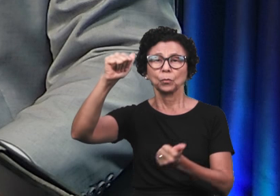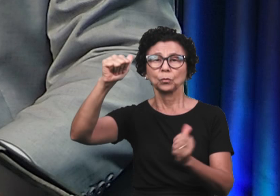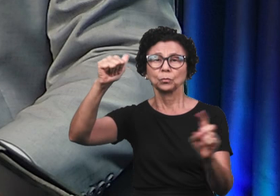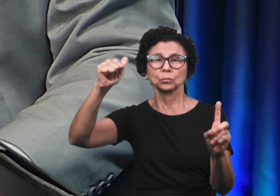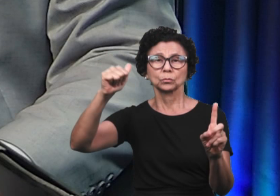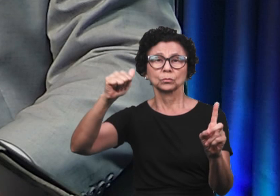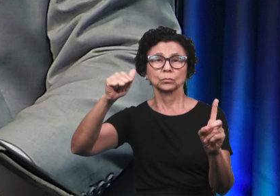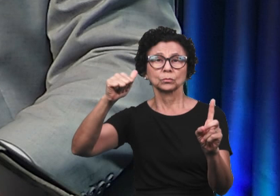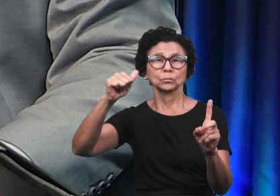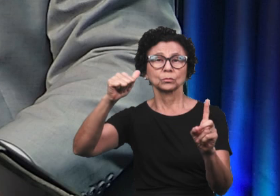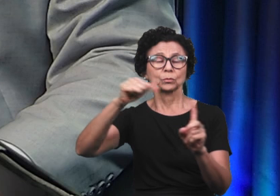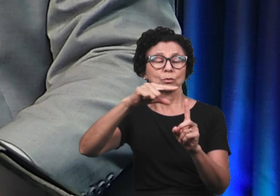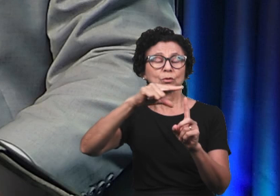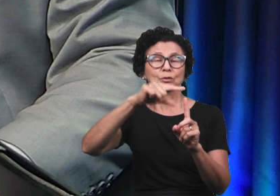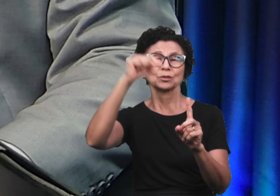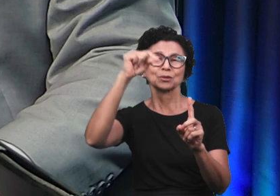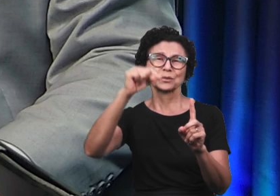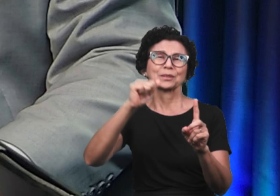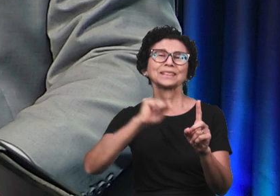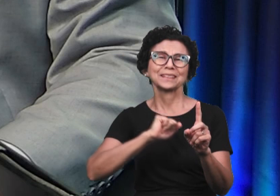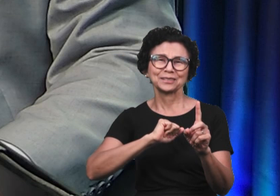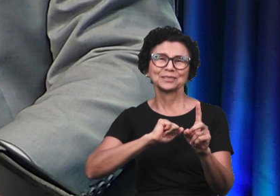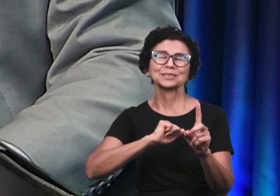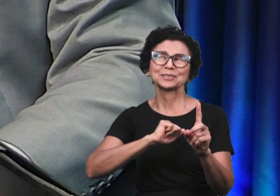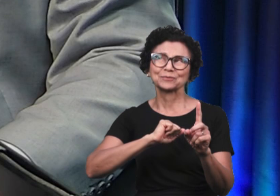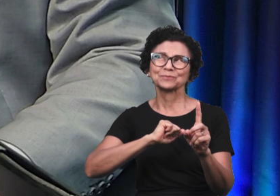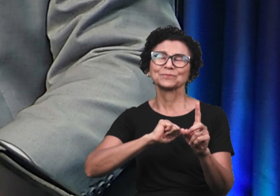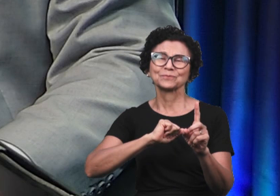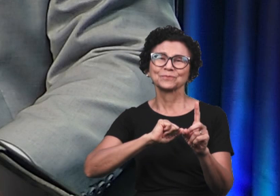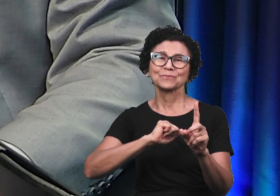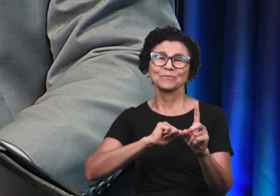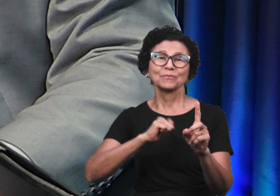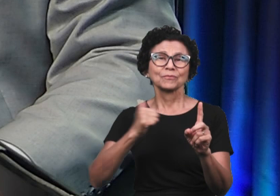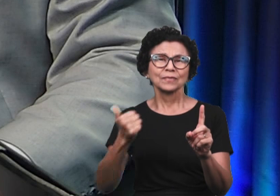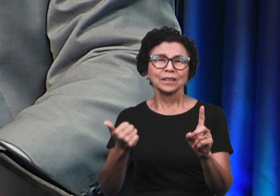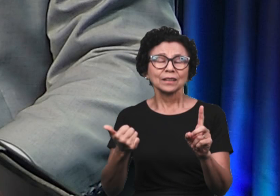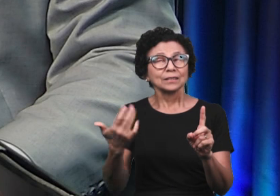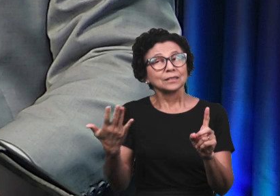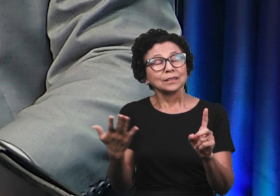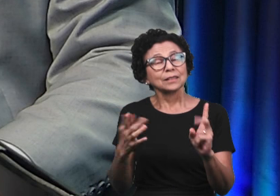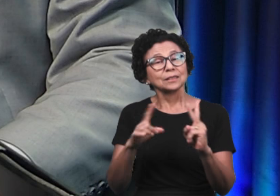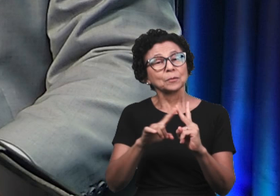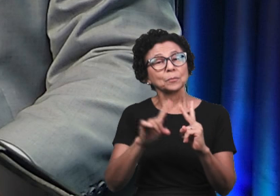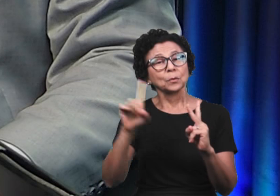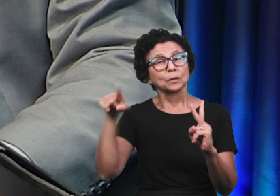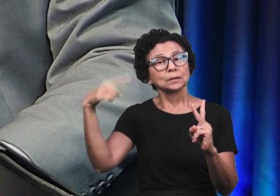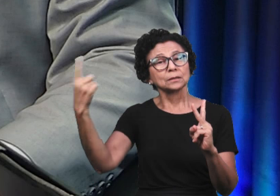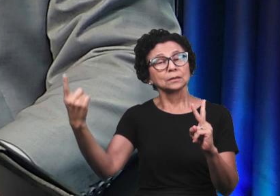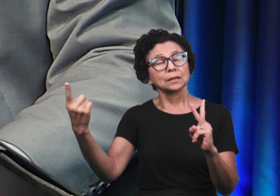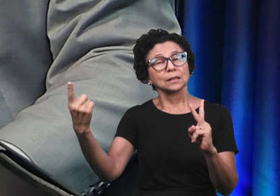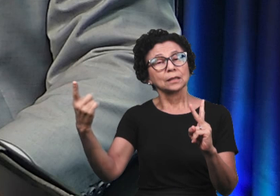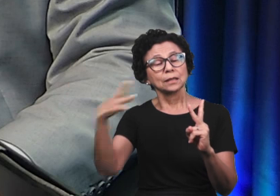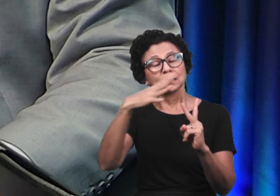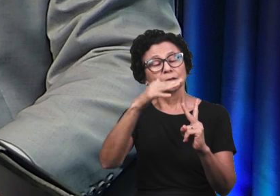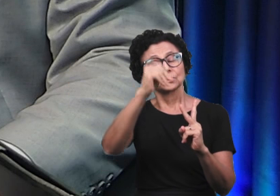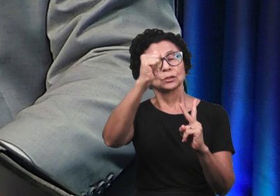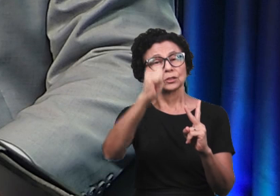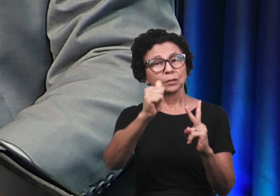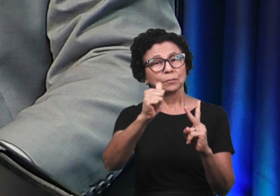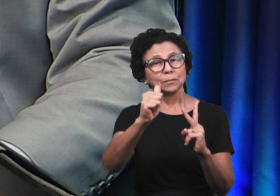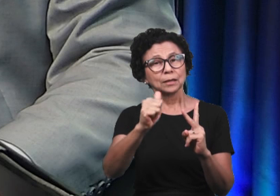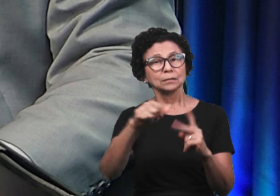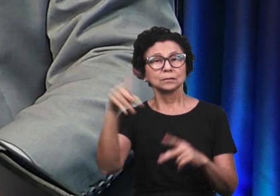tomamos conhecimento de que fomos eleitos, é no dia do chamado, em que Deus se revela a cada um de uma